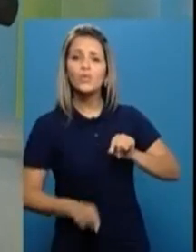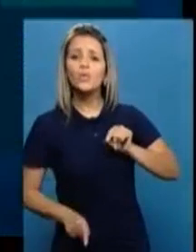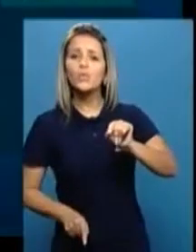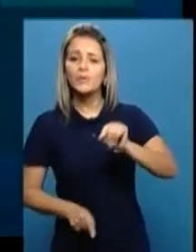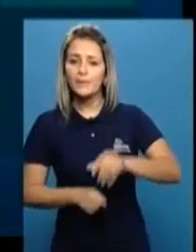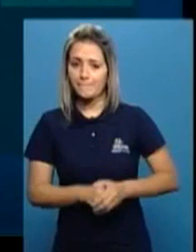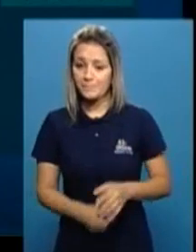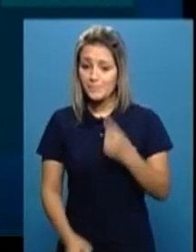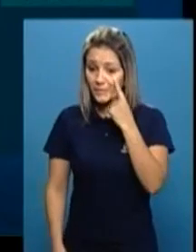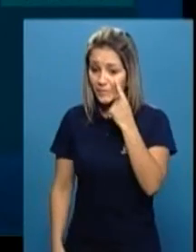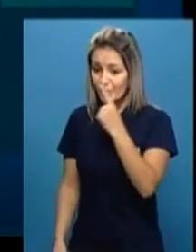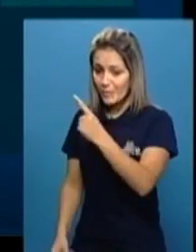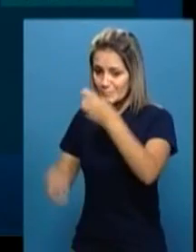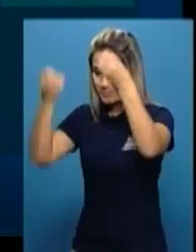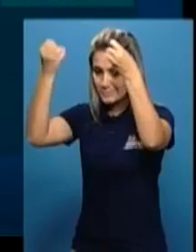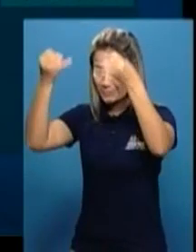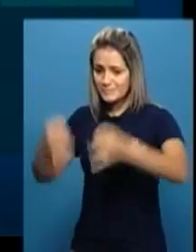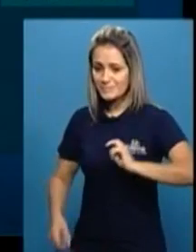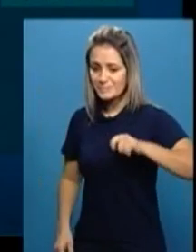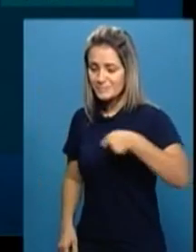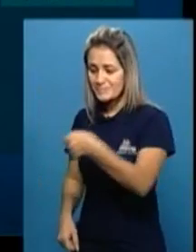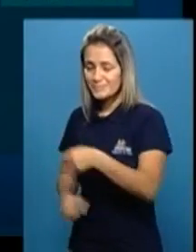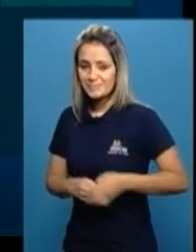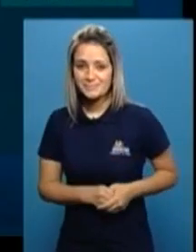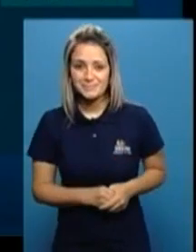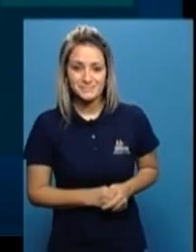na tela do que nós iremos falar.